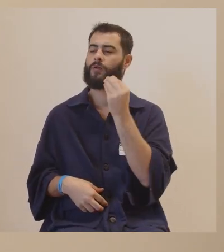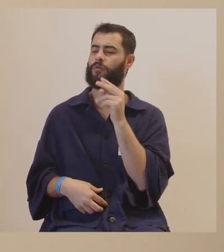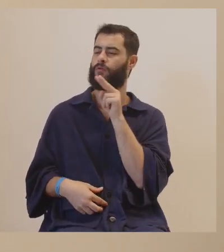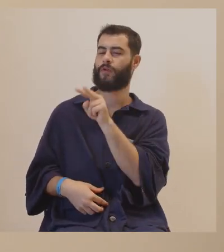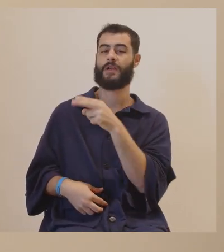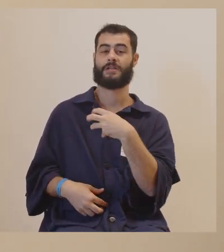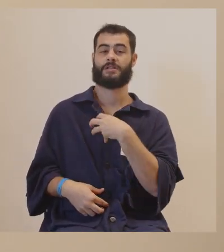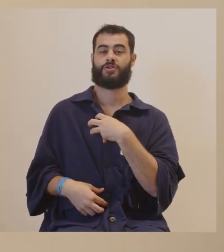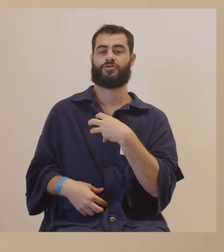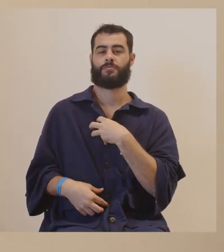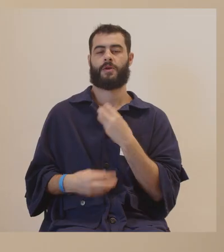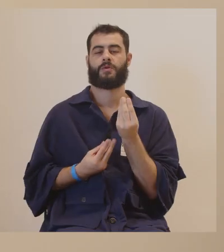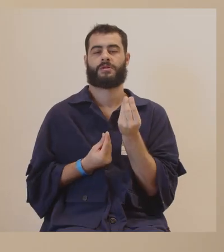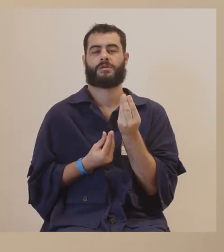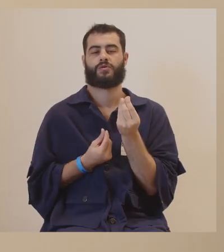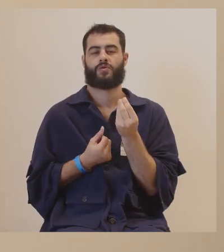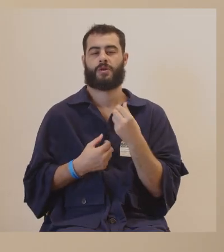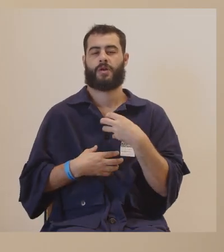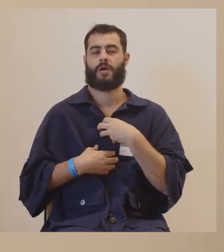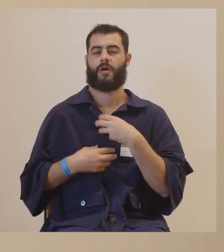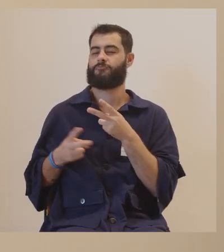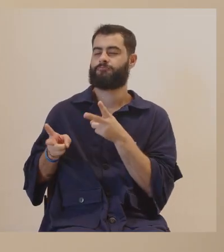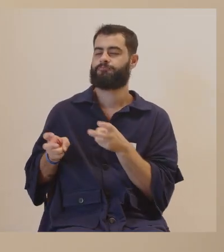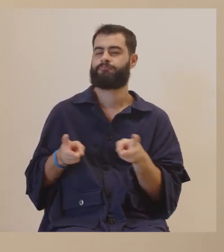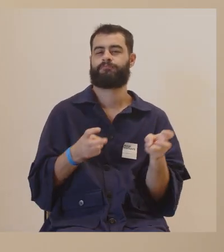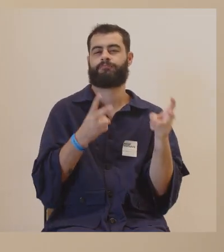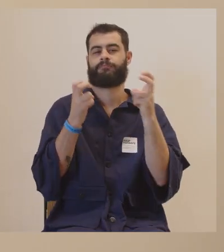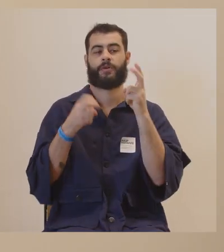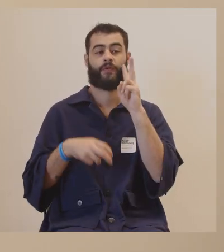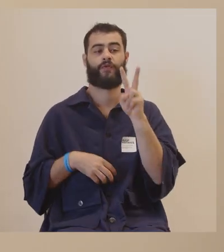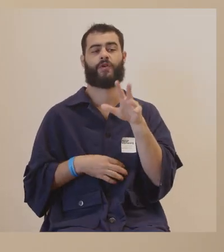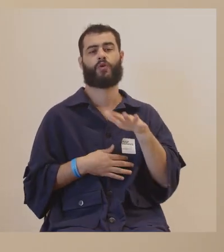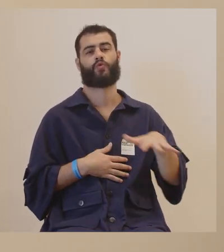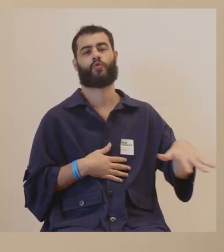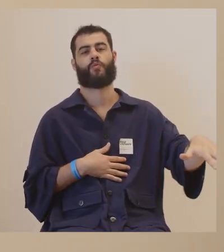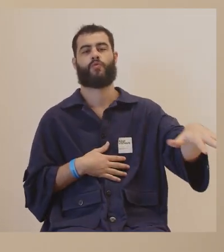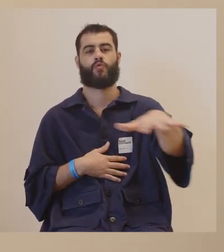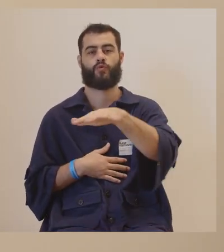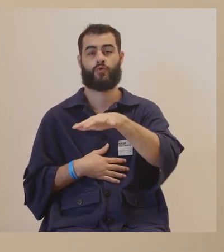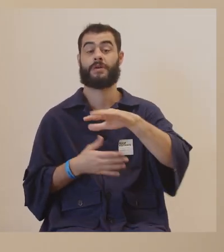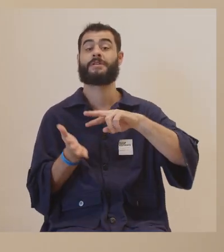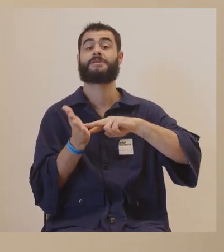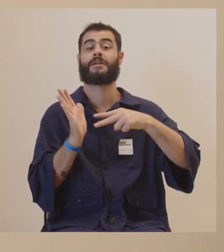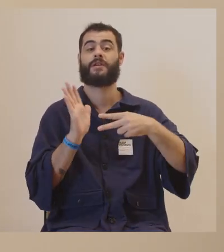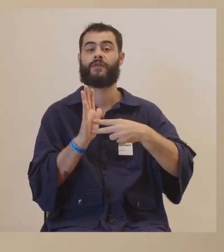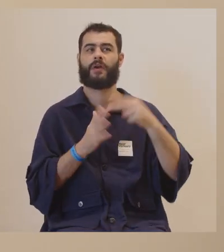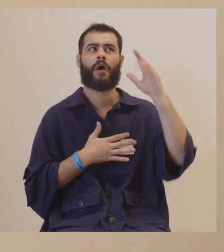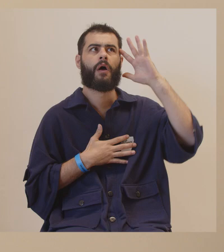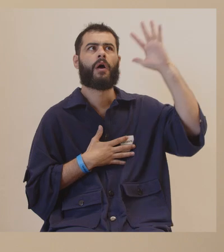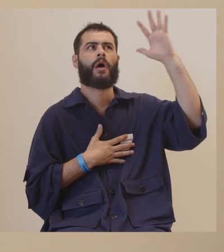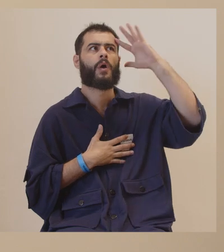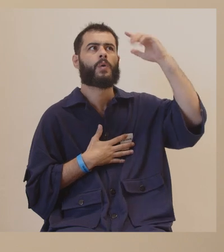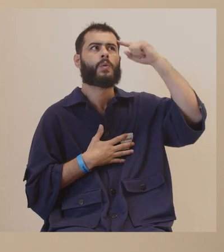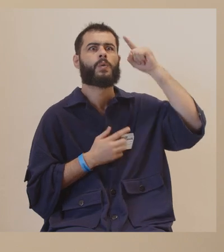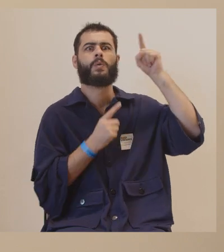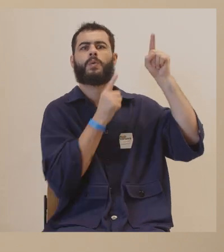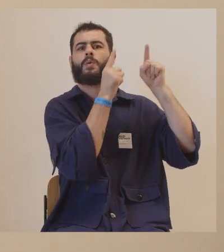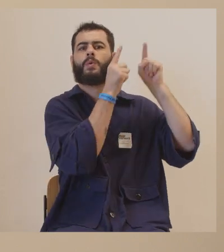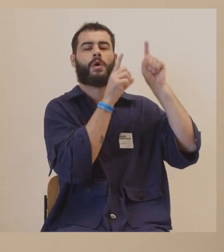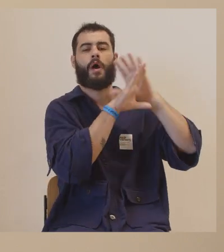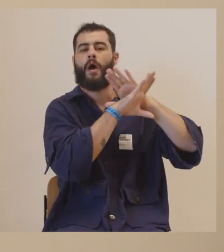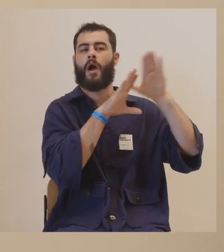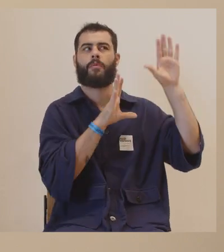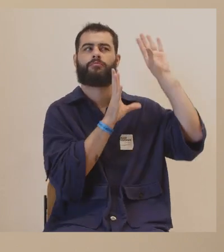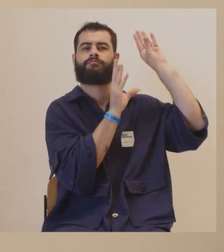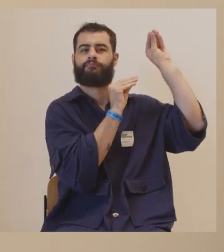sensorial, subjetiva e espiritualizada do mundo, quer dizer, a sair desse racionalismo crescente, né,